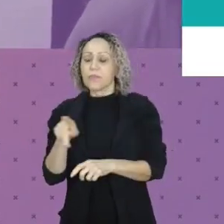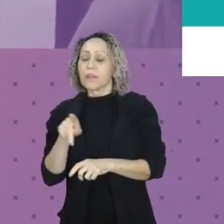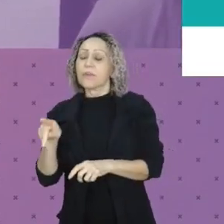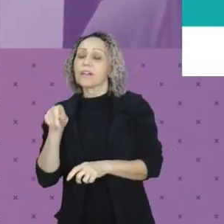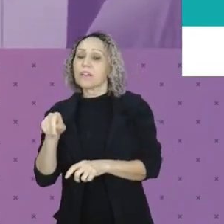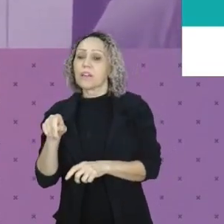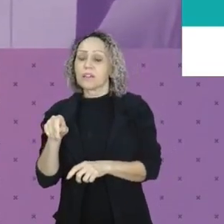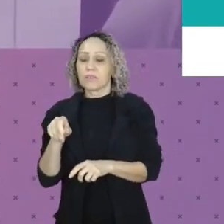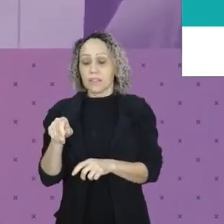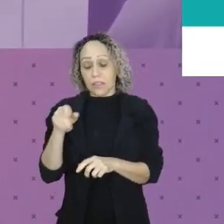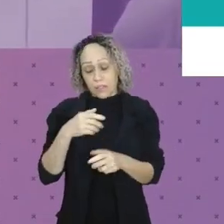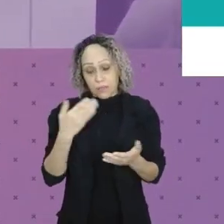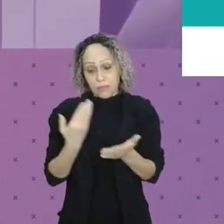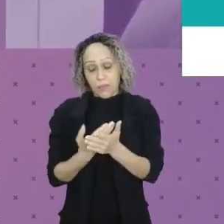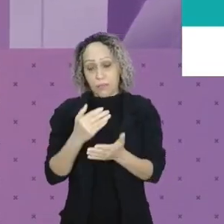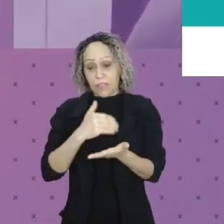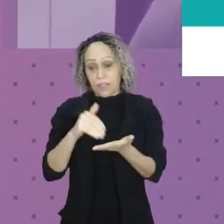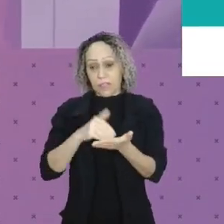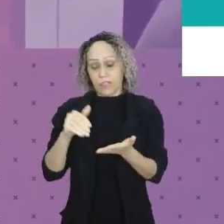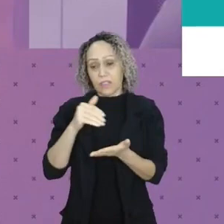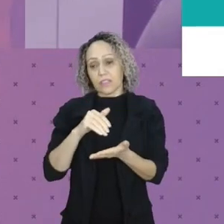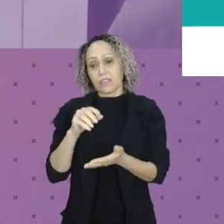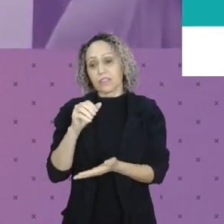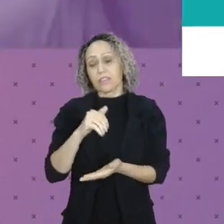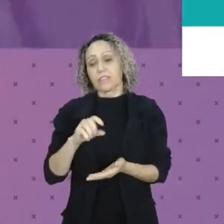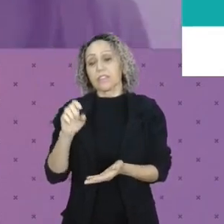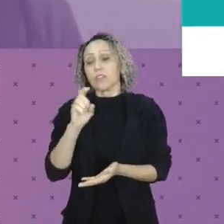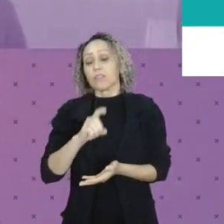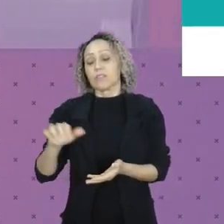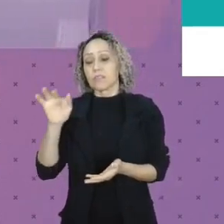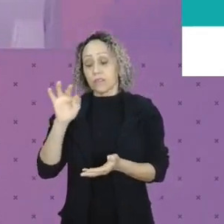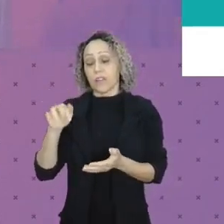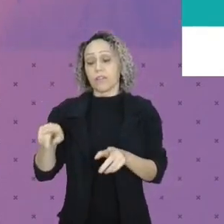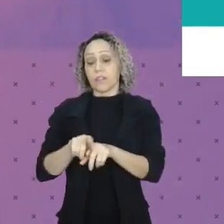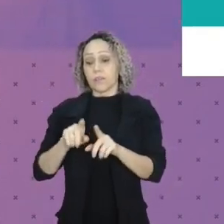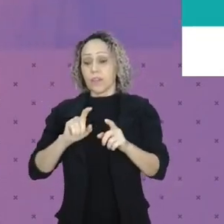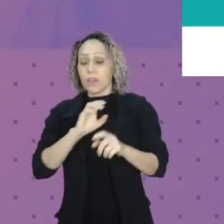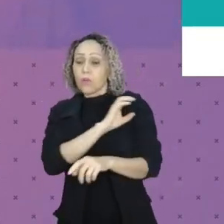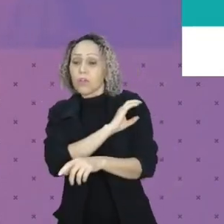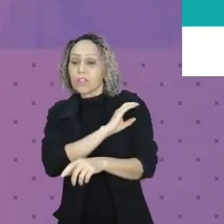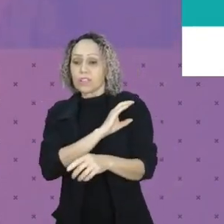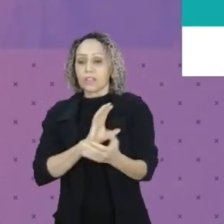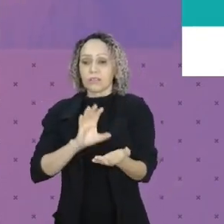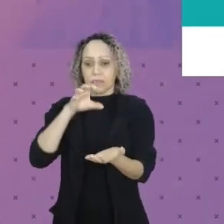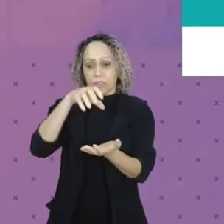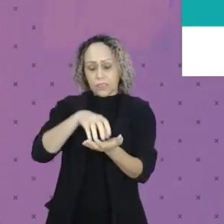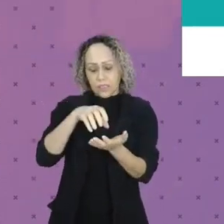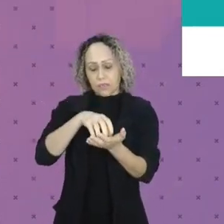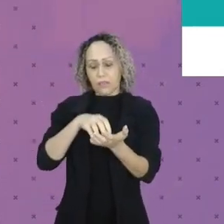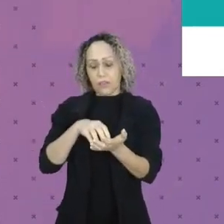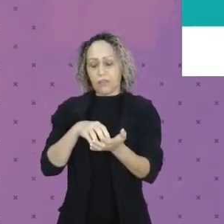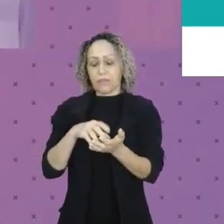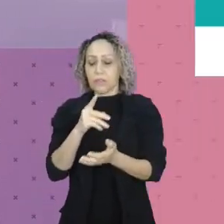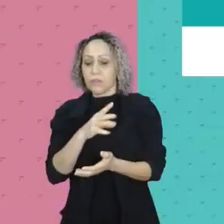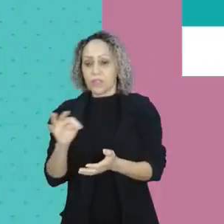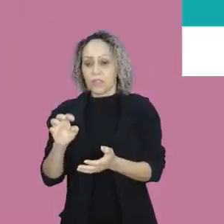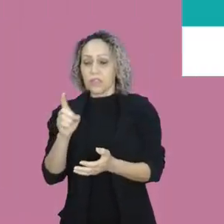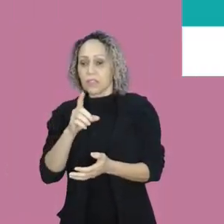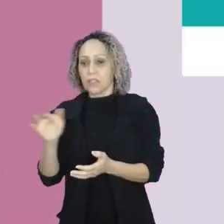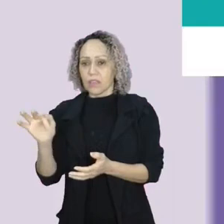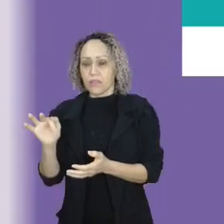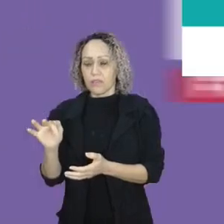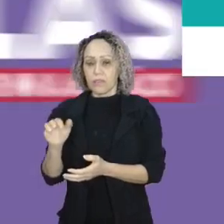Rede Pública do Distrito Federal e também coordenadora do Setorial de Educação do PTDF, Olga